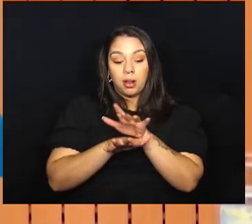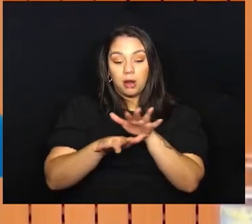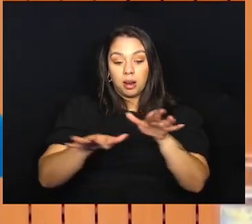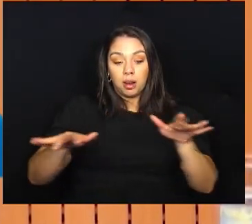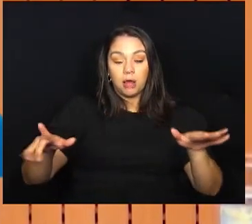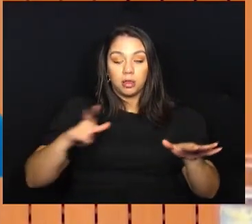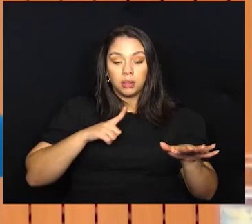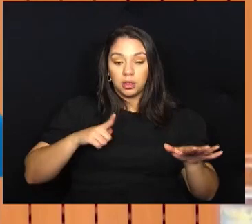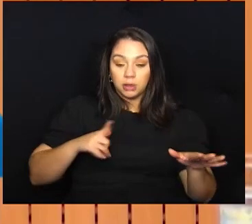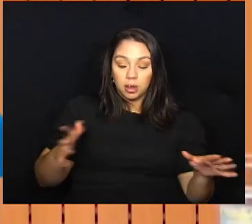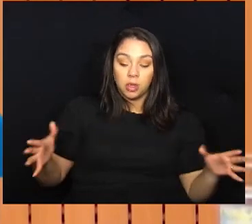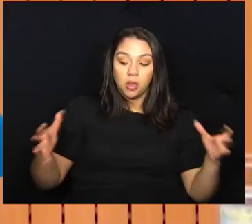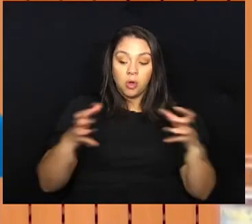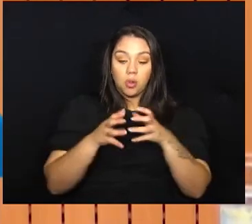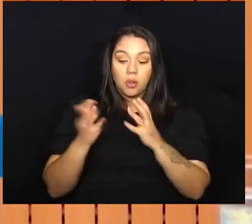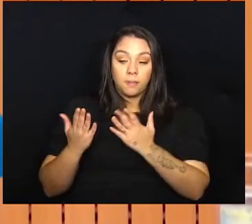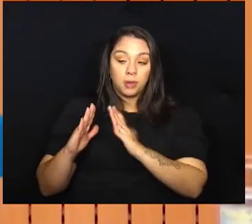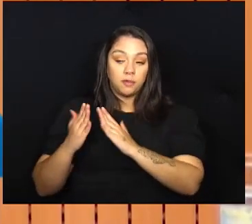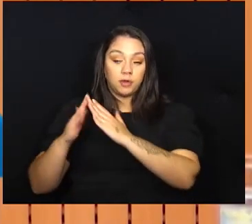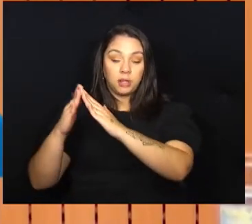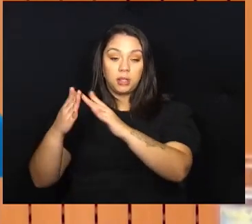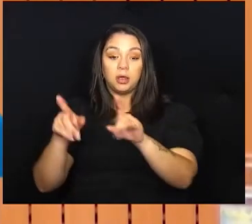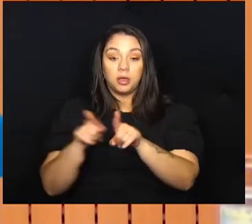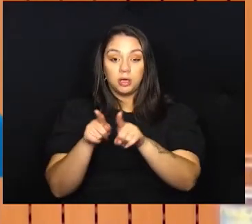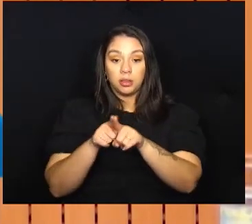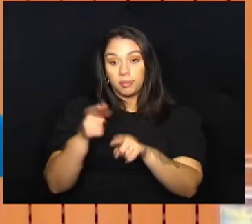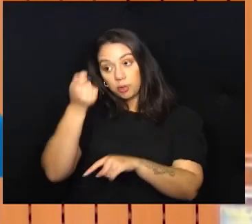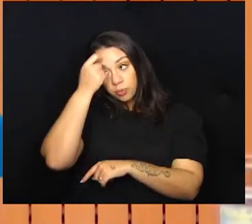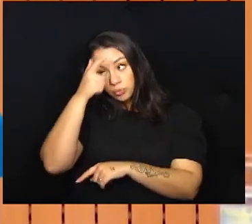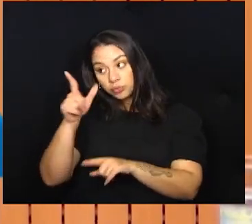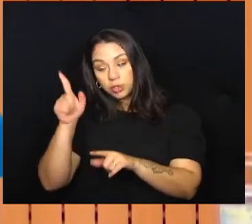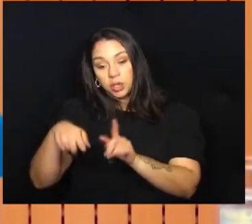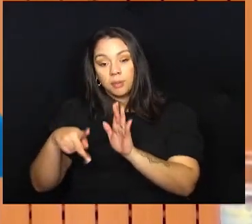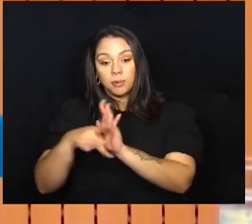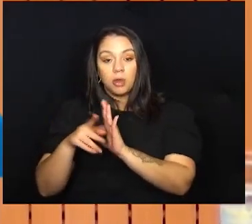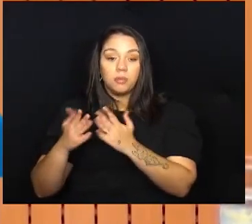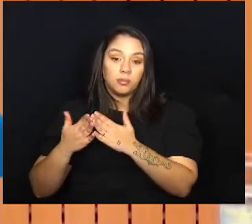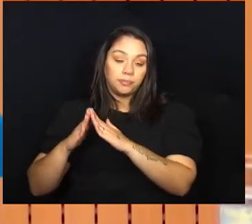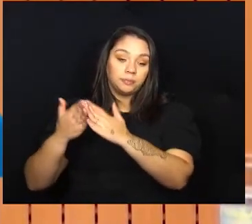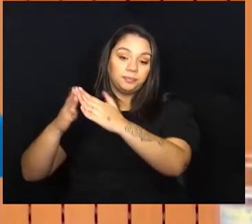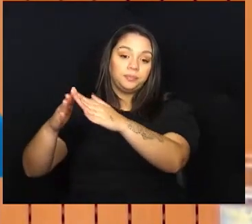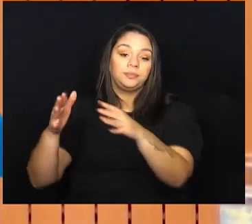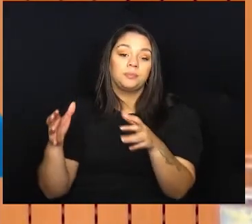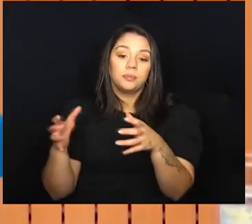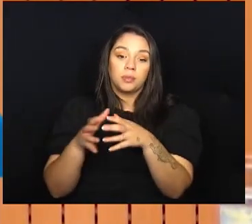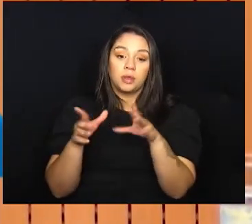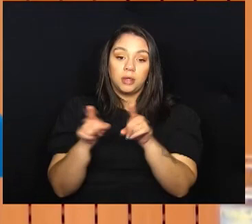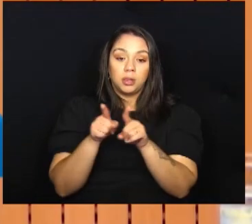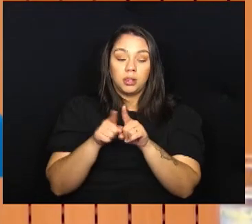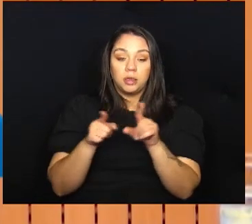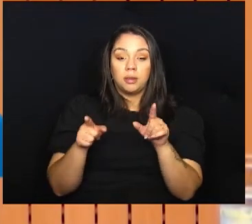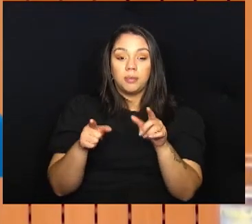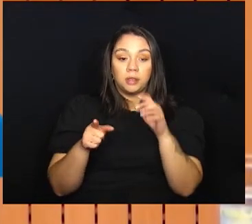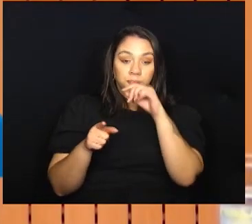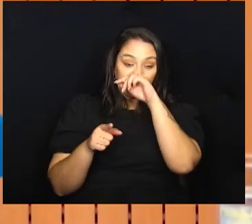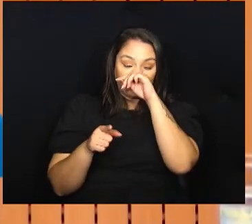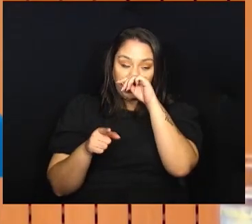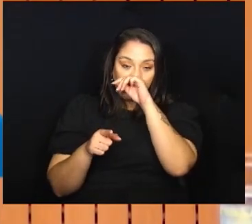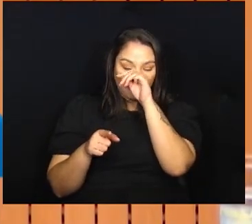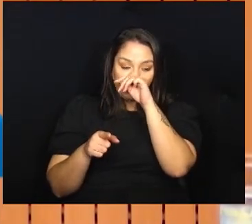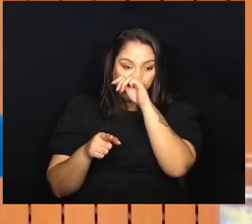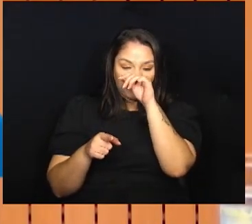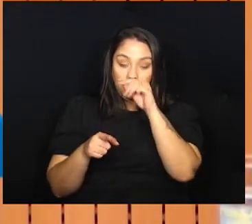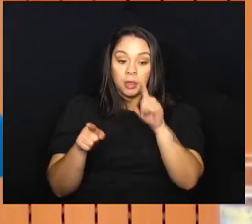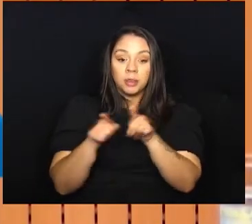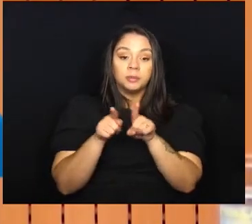inclua a periferia, que inclua a cultura periférica, que inclua a comunidade LGBTQIAPN+, que a gente está no